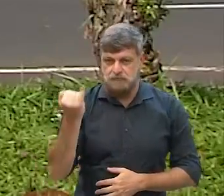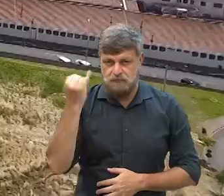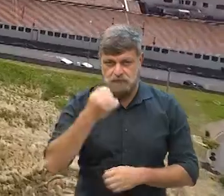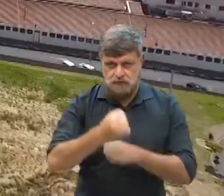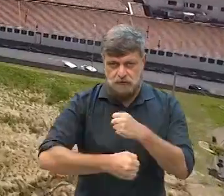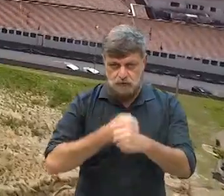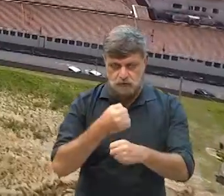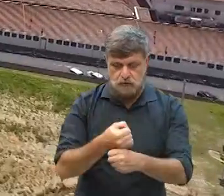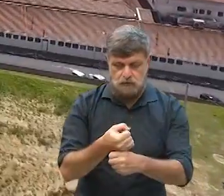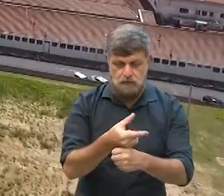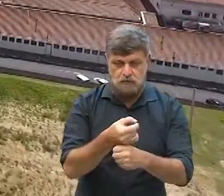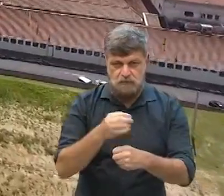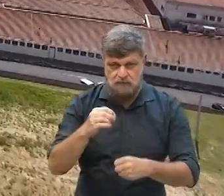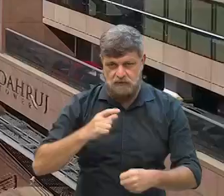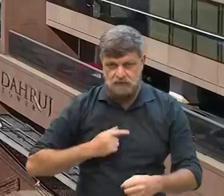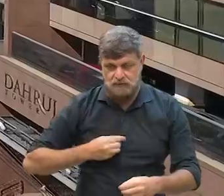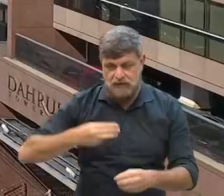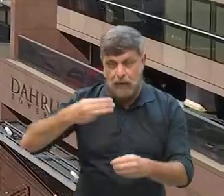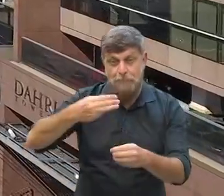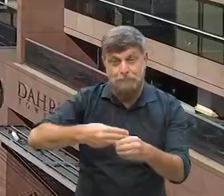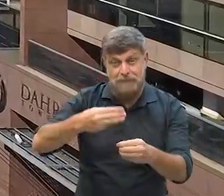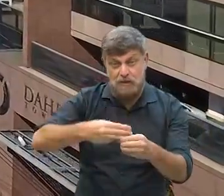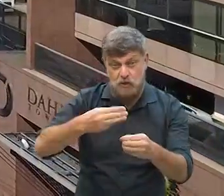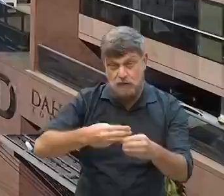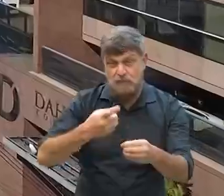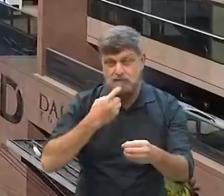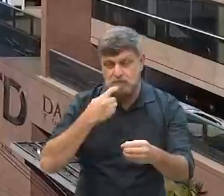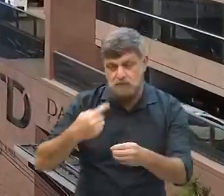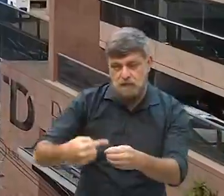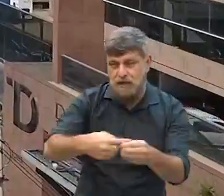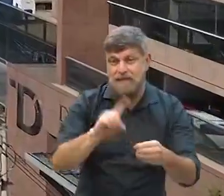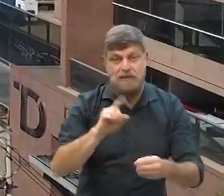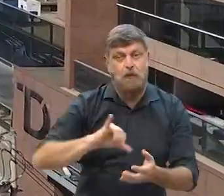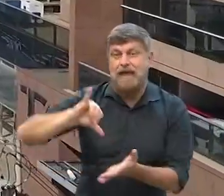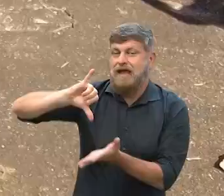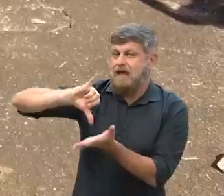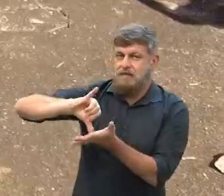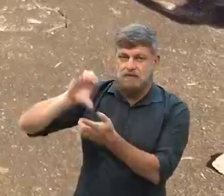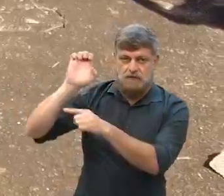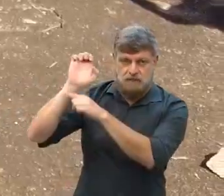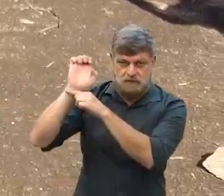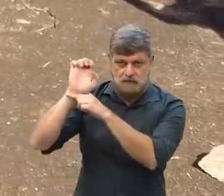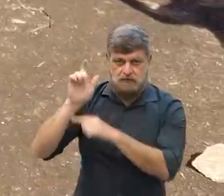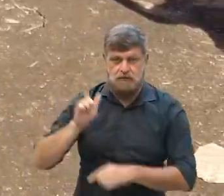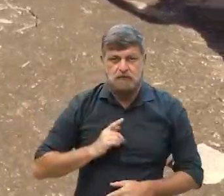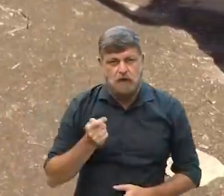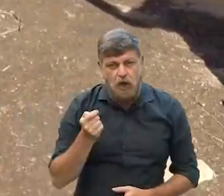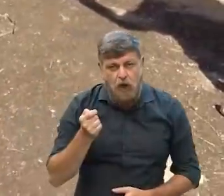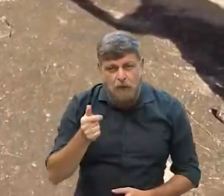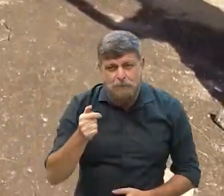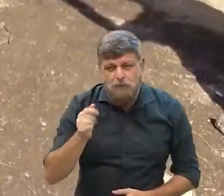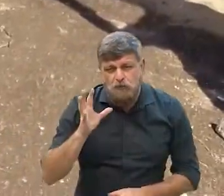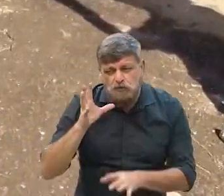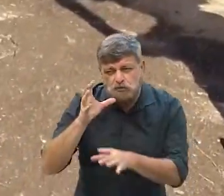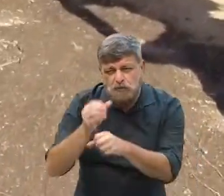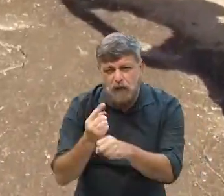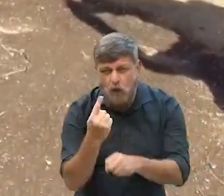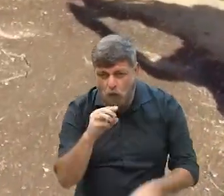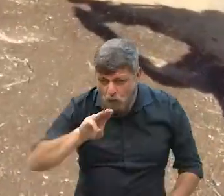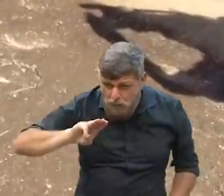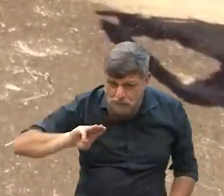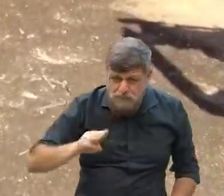2020, foi elevada a metrópole, a única que não é capital estadual. Com um pouco mais de